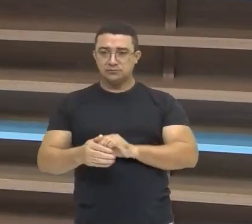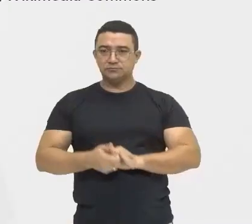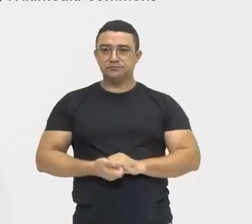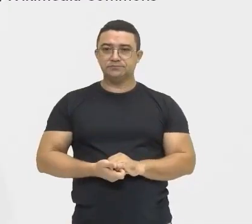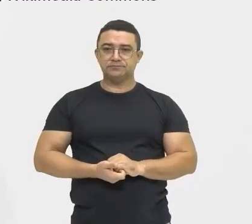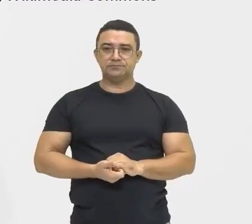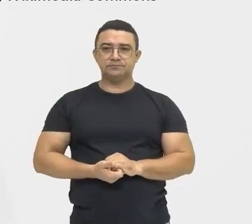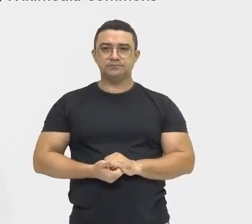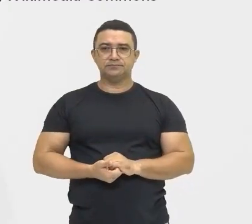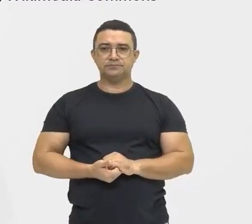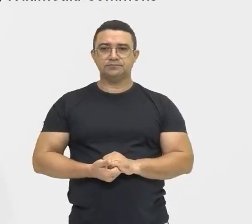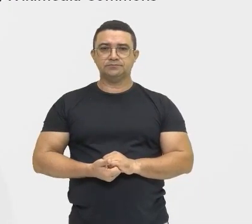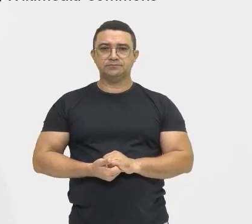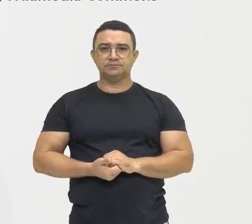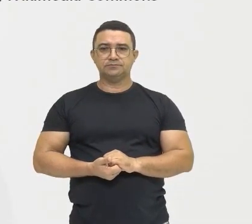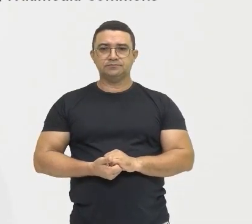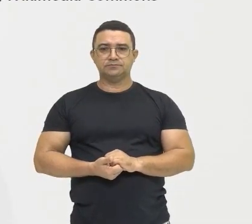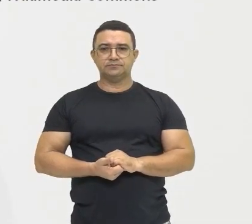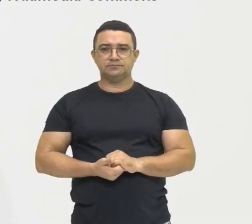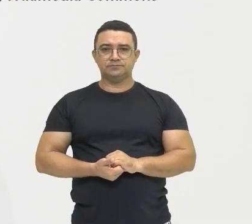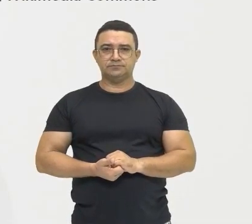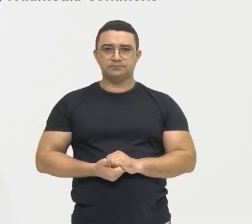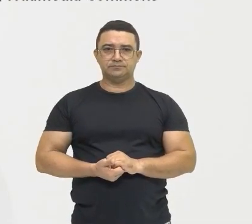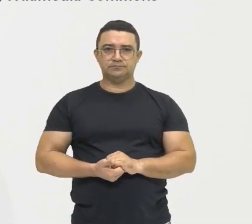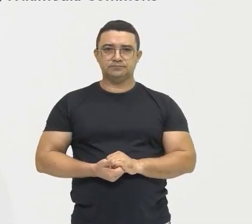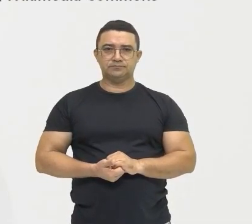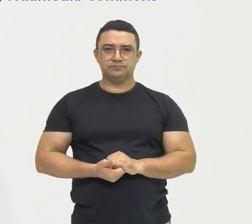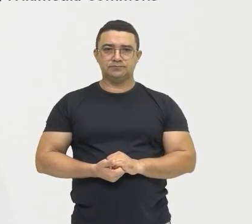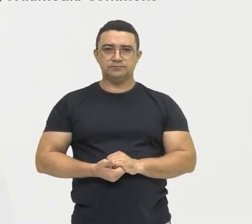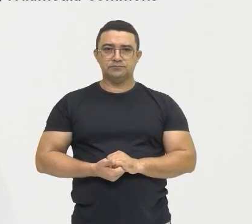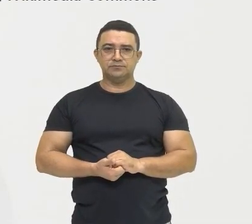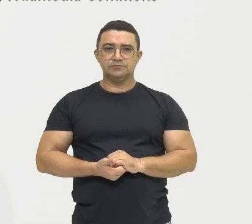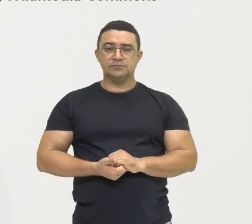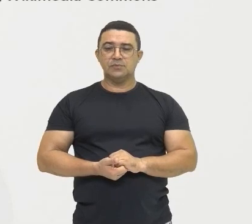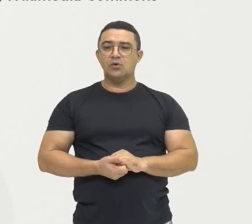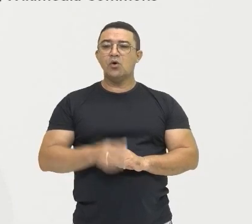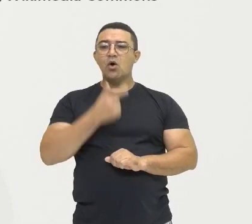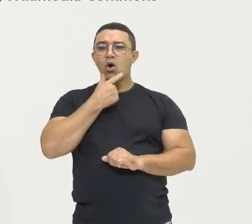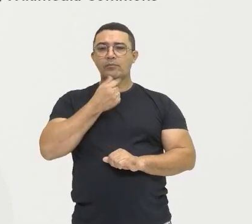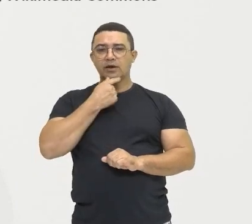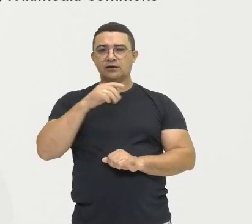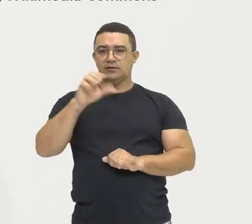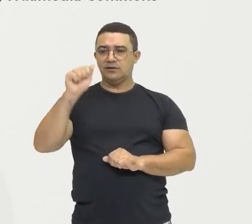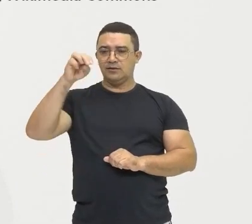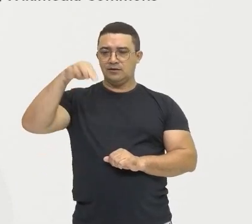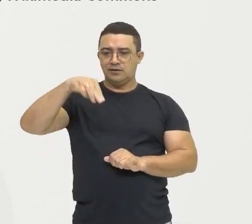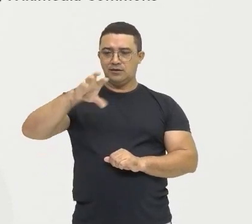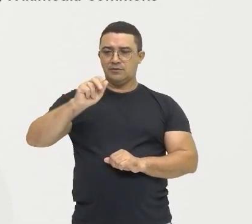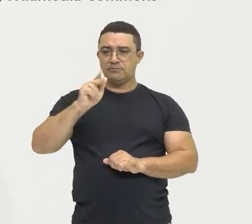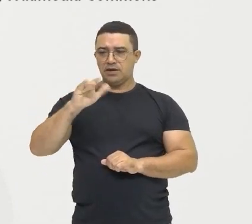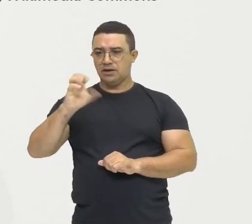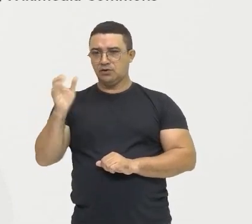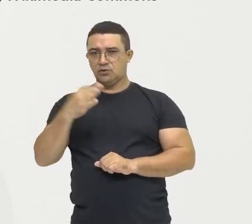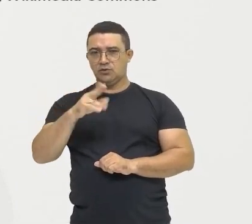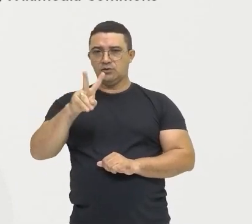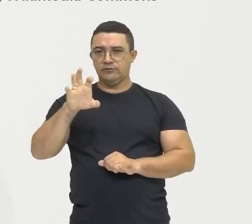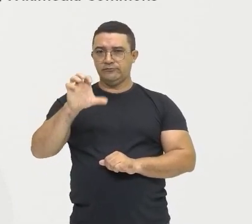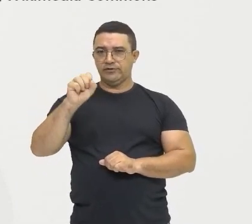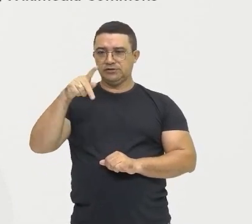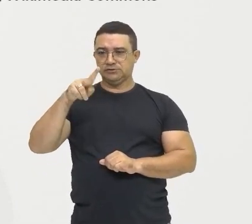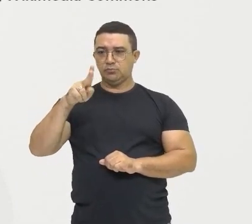então, vamos lá, vamos conhecer mais. Então, Américo Vespúcio foi um desses. Américo Vespúcio, o criador